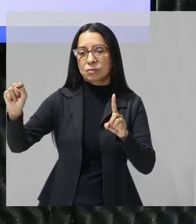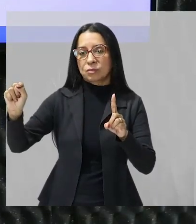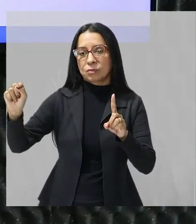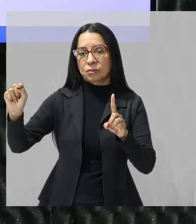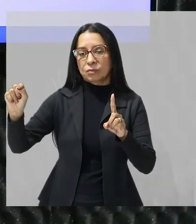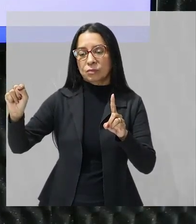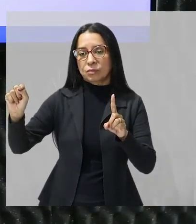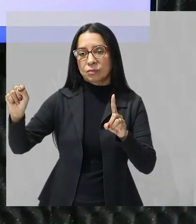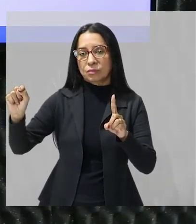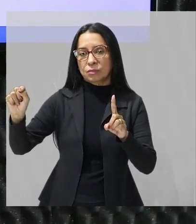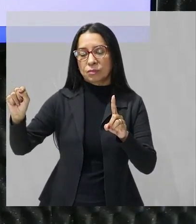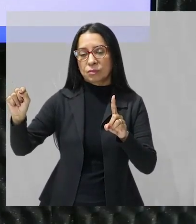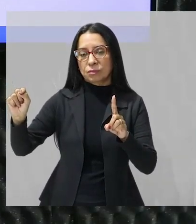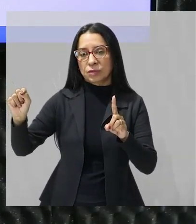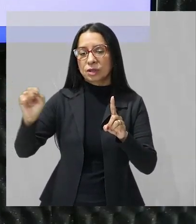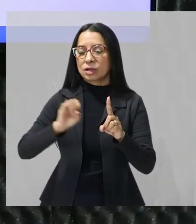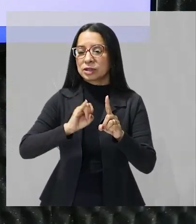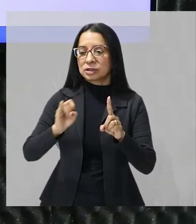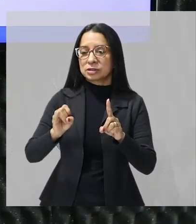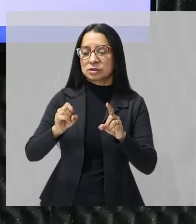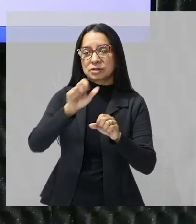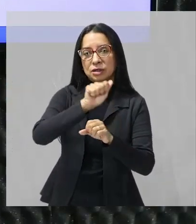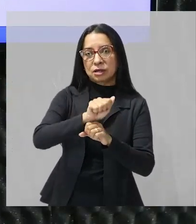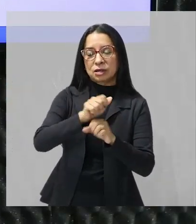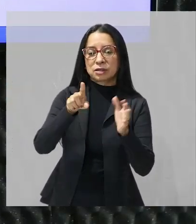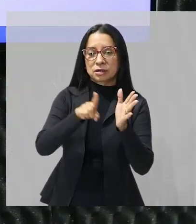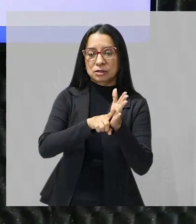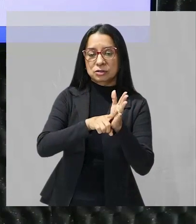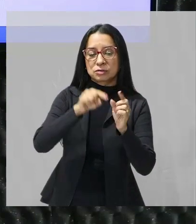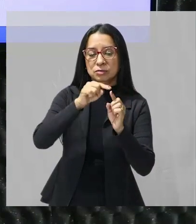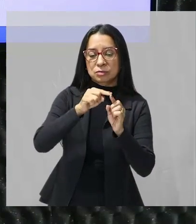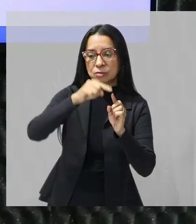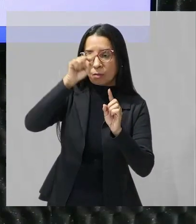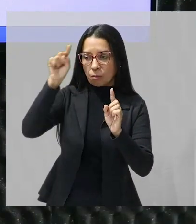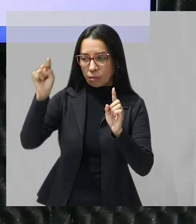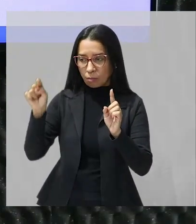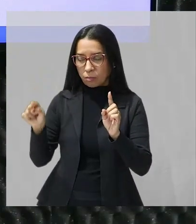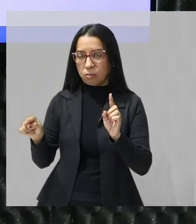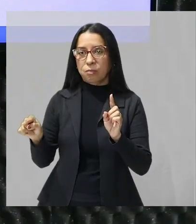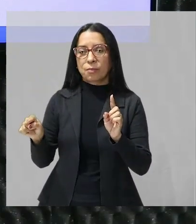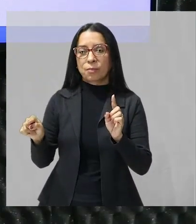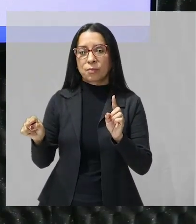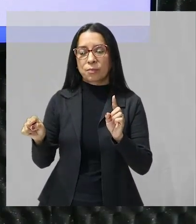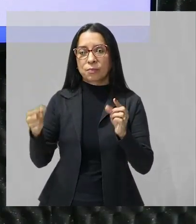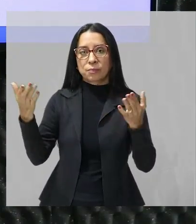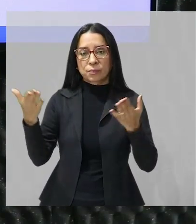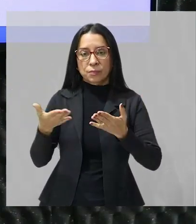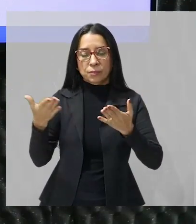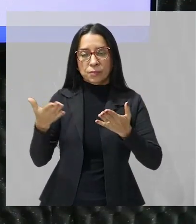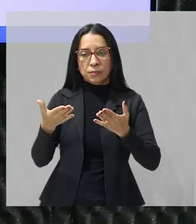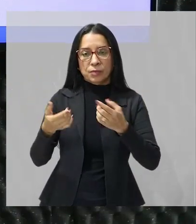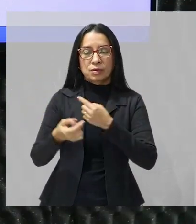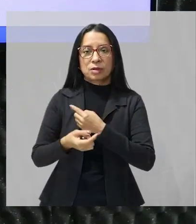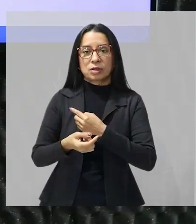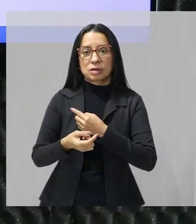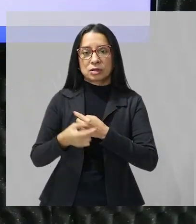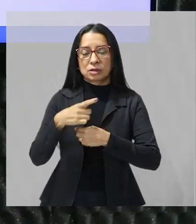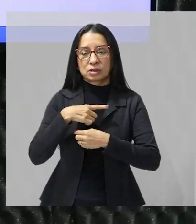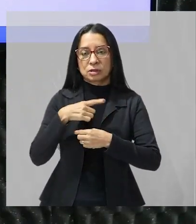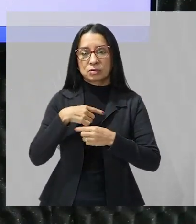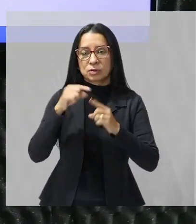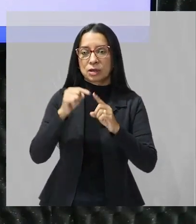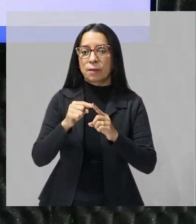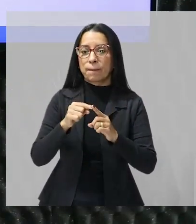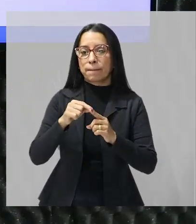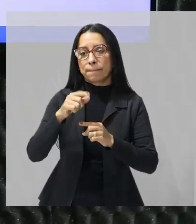E aí, ponto de mínimo. Se A for negativo, parábola com concavidade para baixo. E agora, nesse caso, ela vai ter